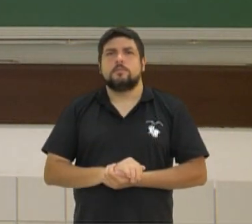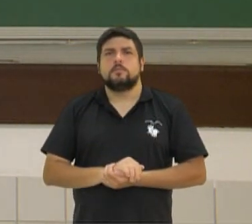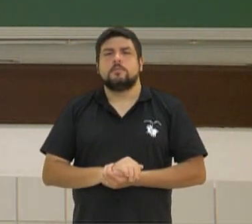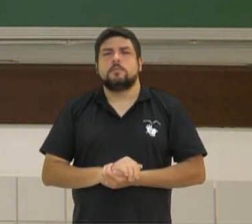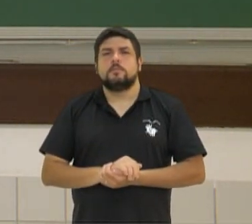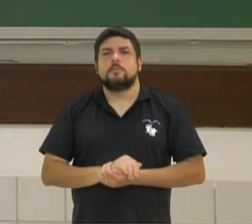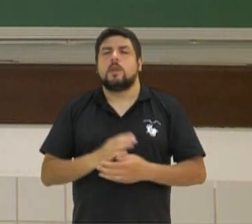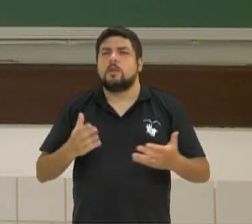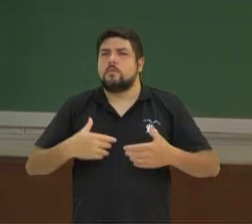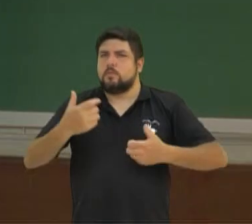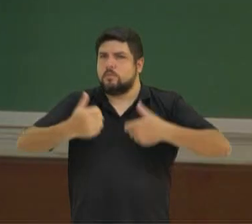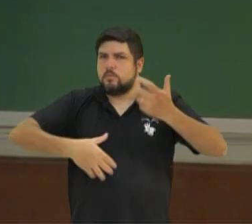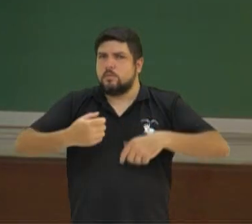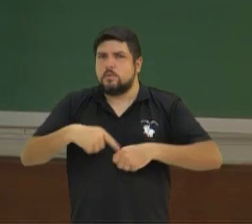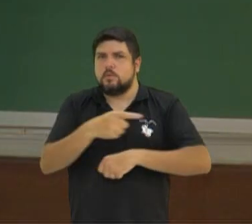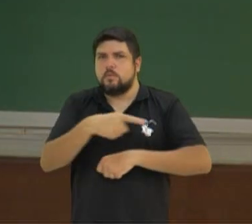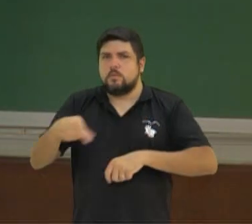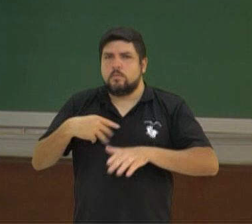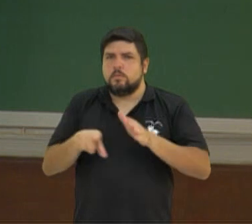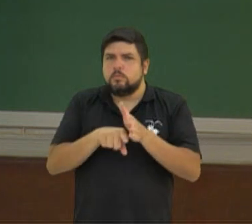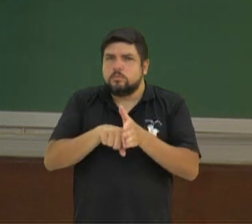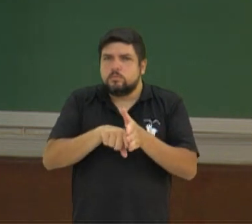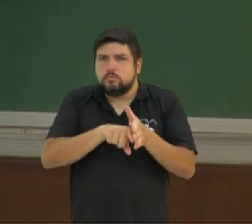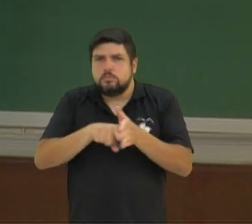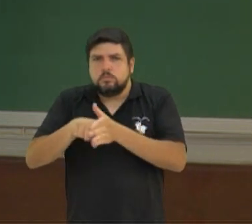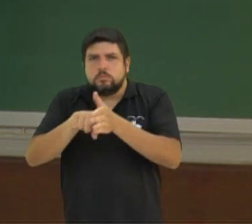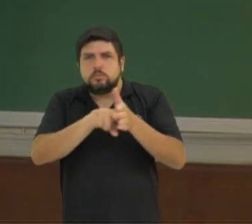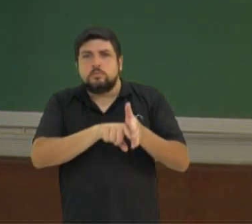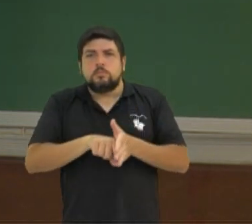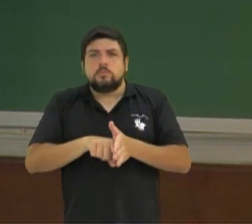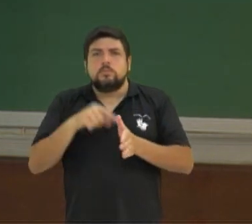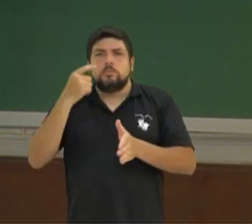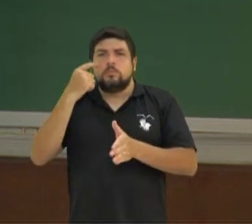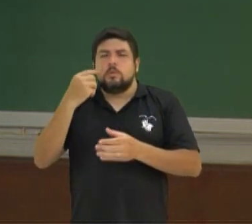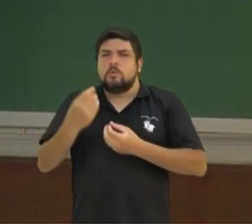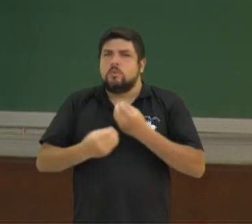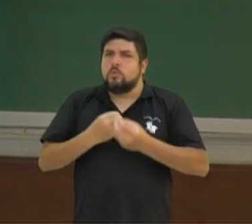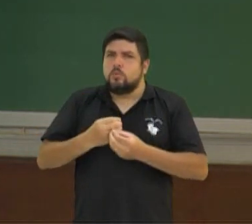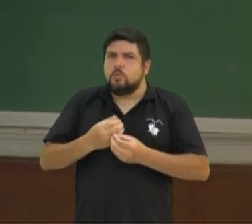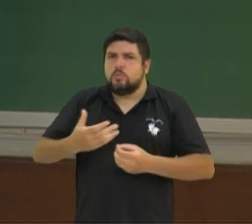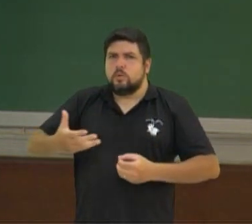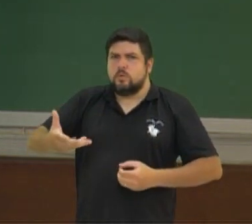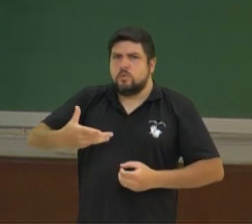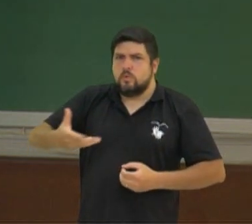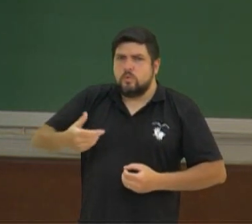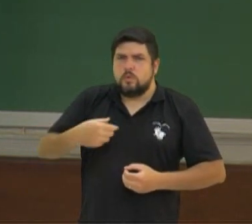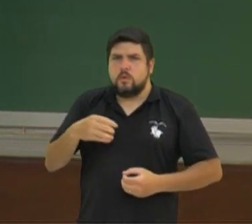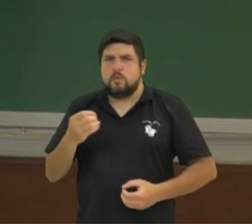fala o seguinte, então aí você precisa dar uma pesquisada lá, ver a situação de velocidade